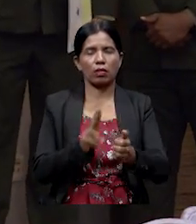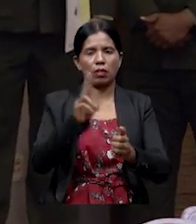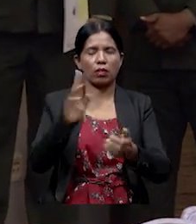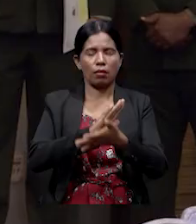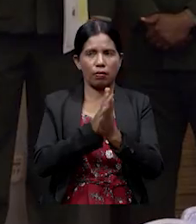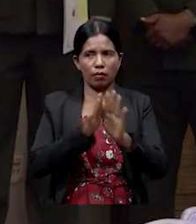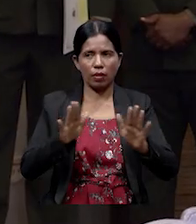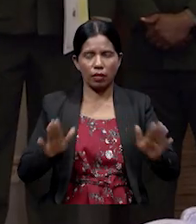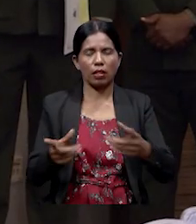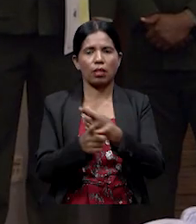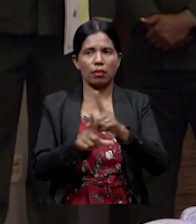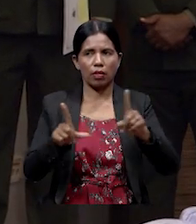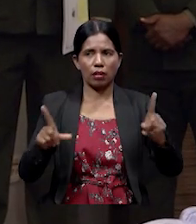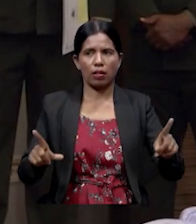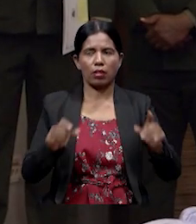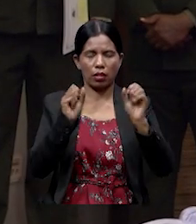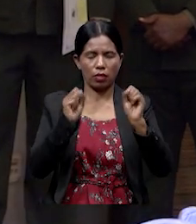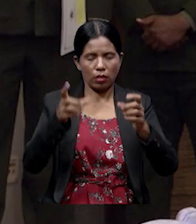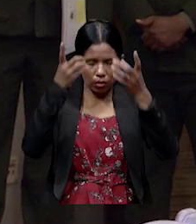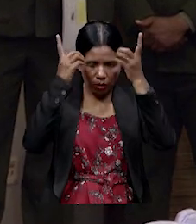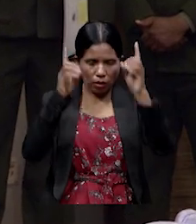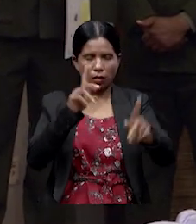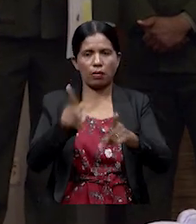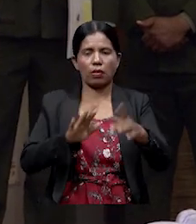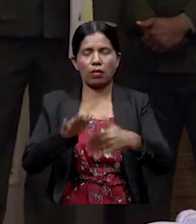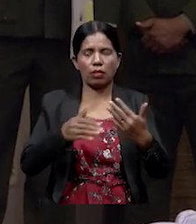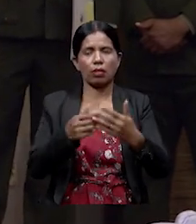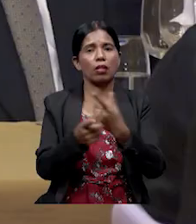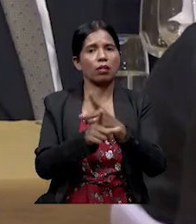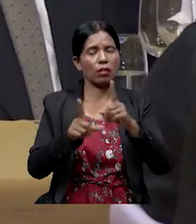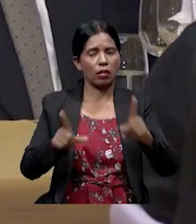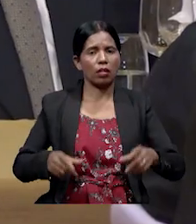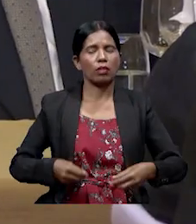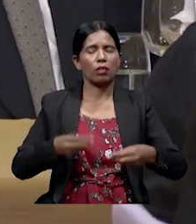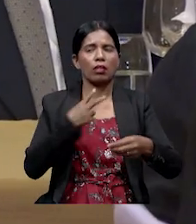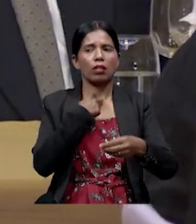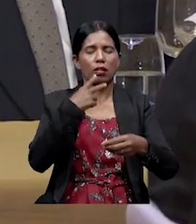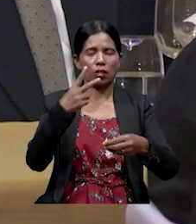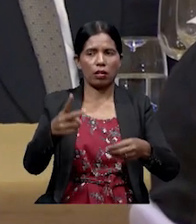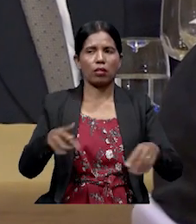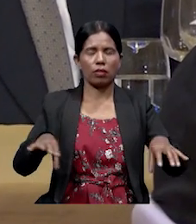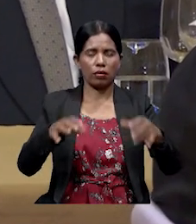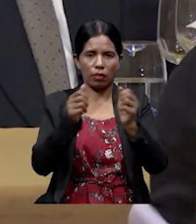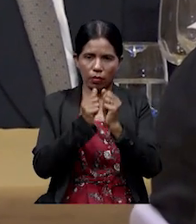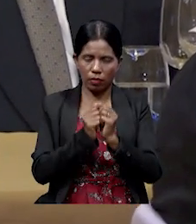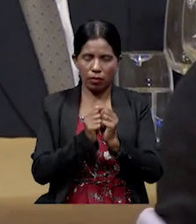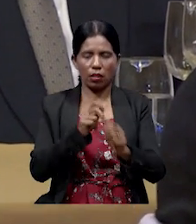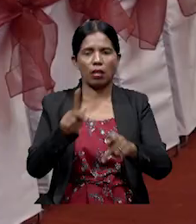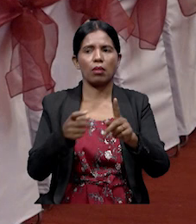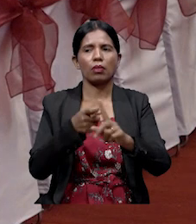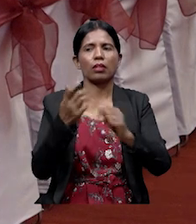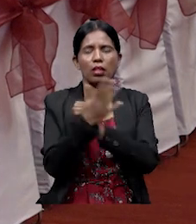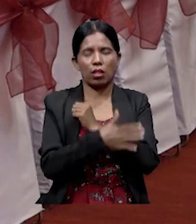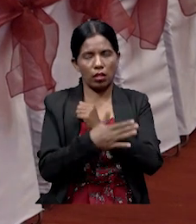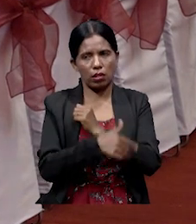paz, liberdade e no autodeterminação povo, liberdade de expressão, fraternidade entre povo, russinação e